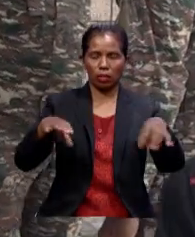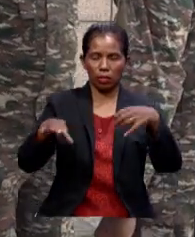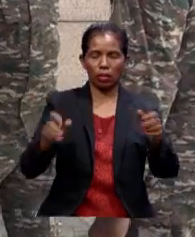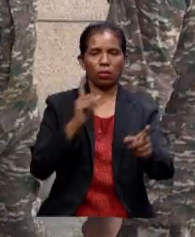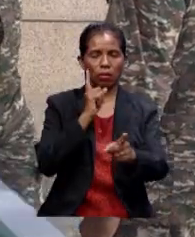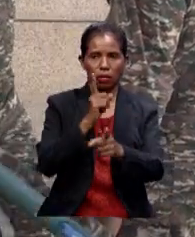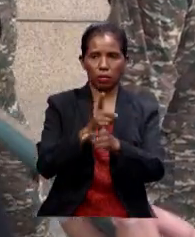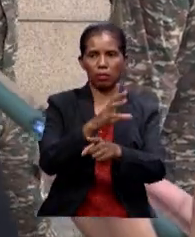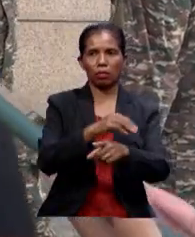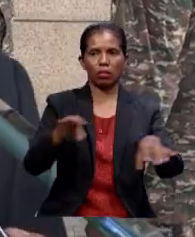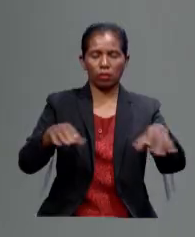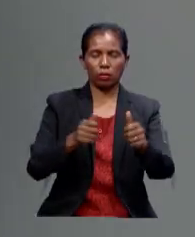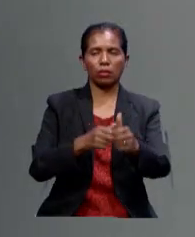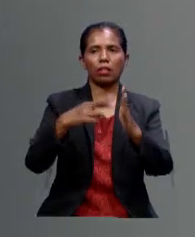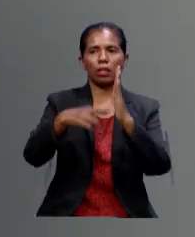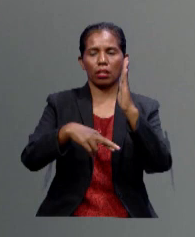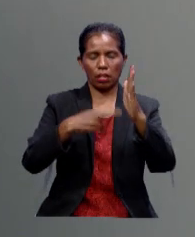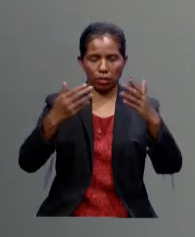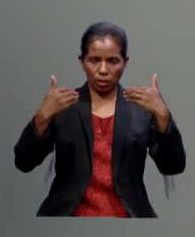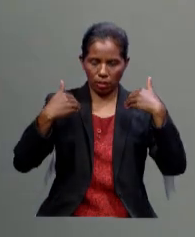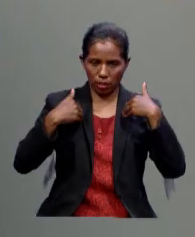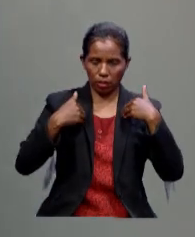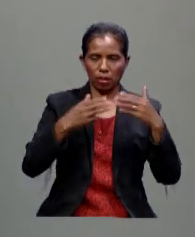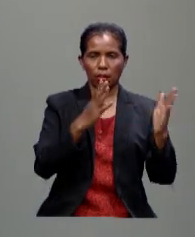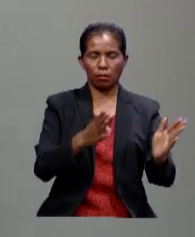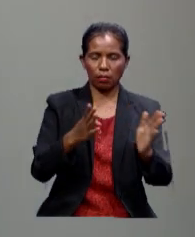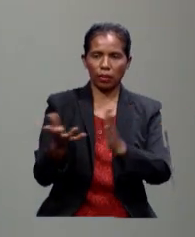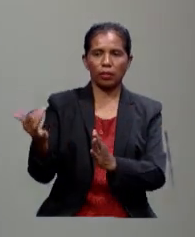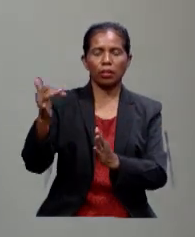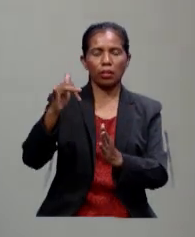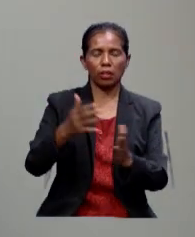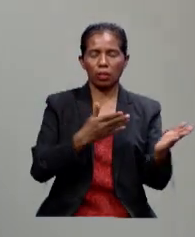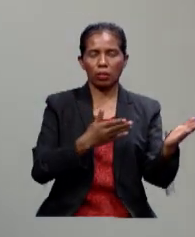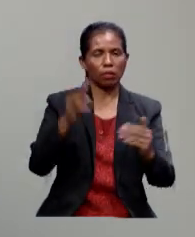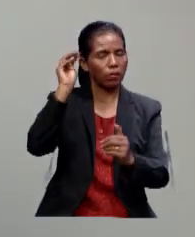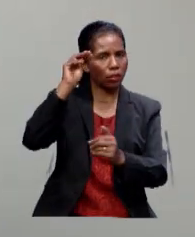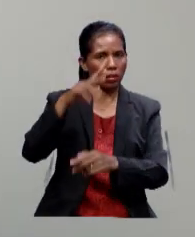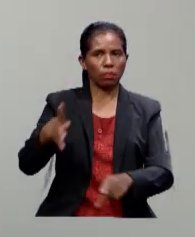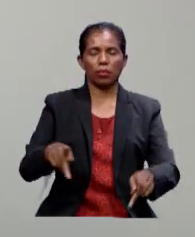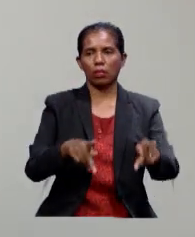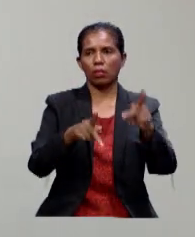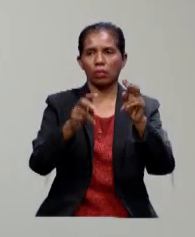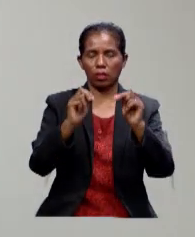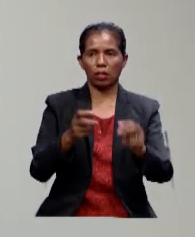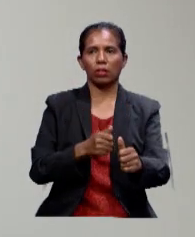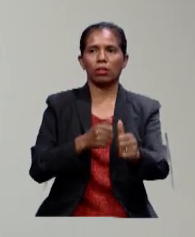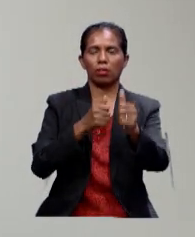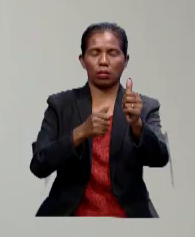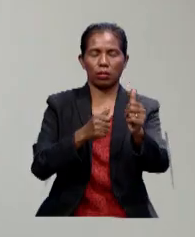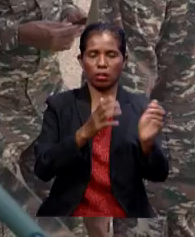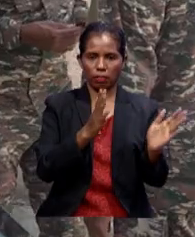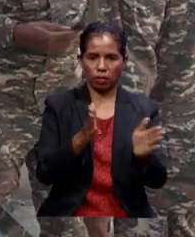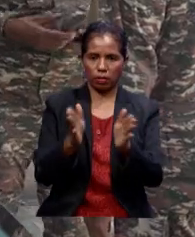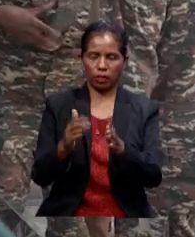seriedade, no serviço tuir regras né bem iha, no né processo sira né bem submete mais Ministério Público, tem que lá autuir nia